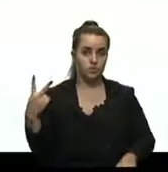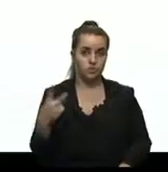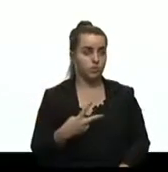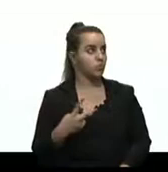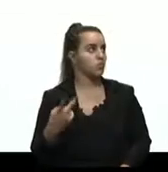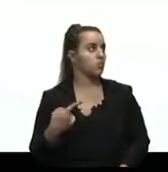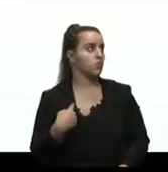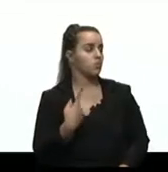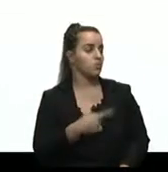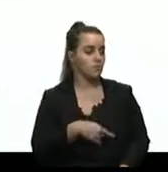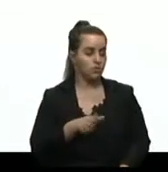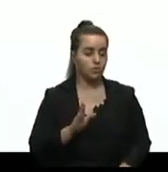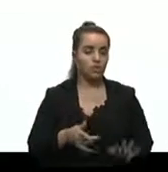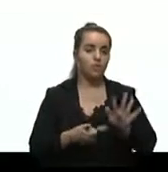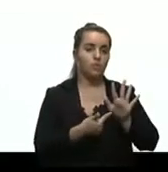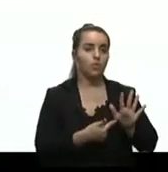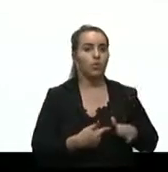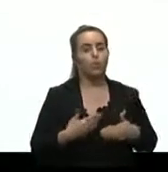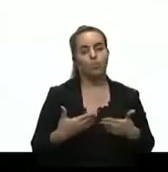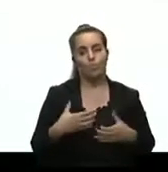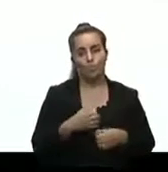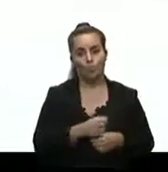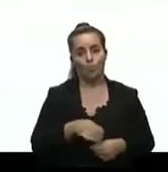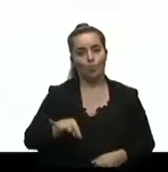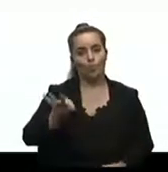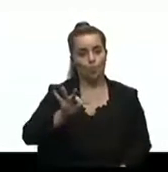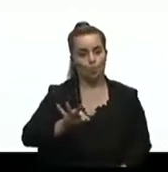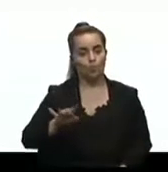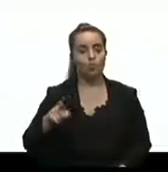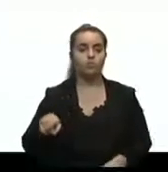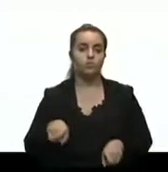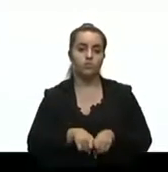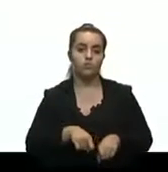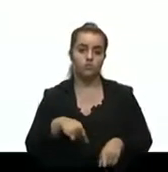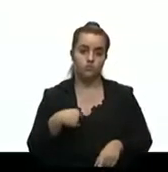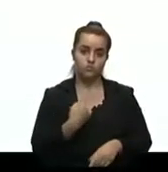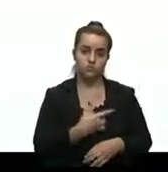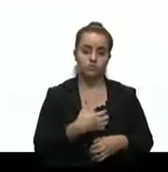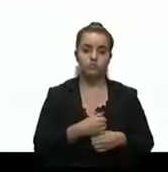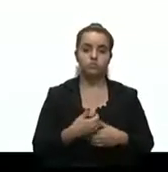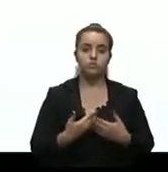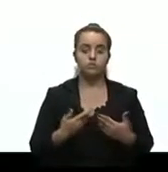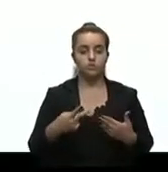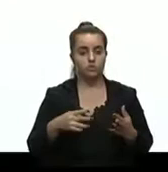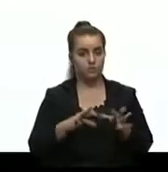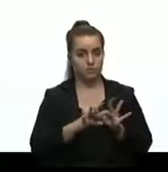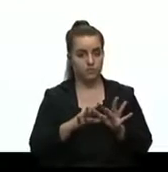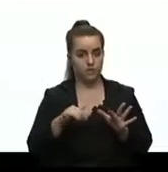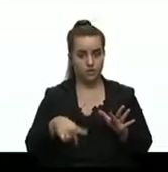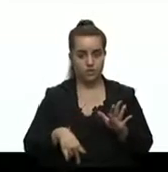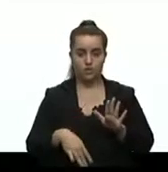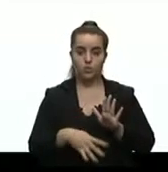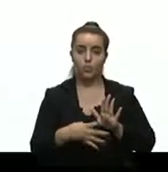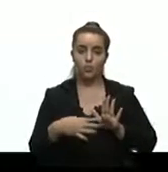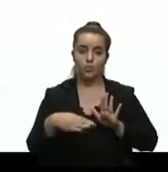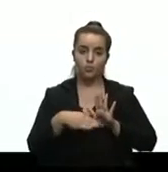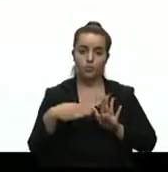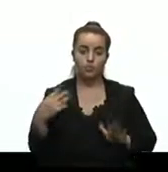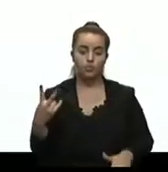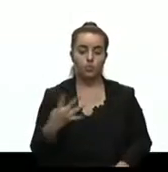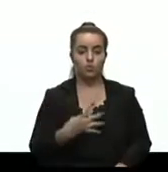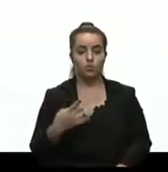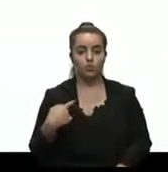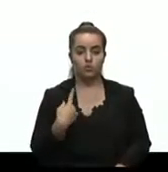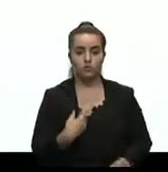2, nós explicitamos a fórmula do T e calculamos os graus de liberdade. Aqui no passo 4,